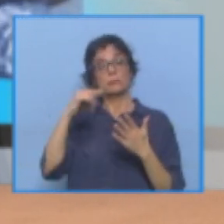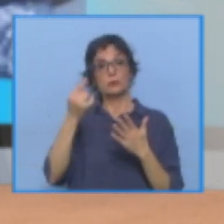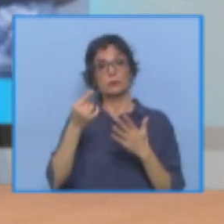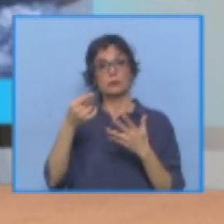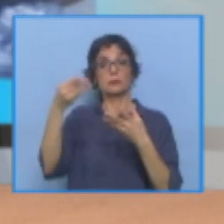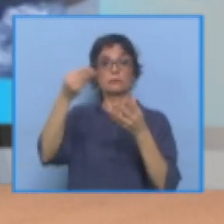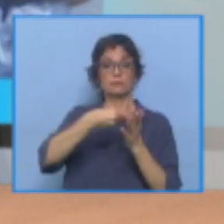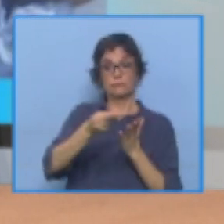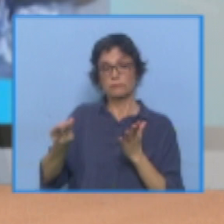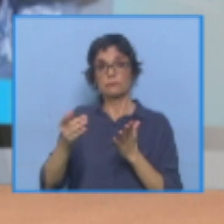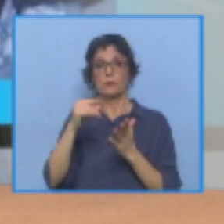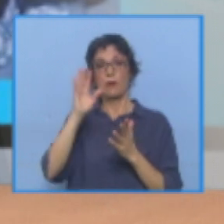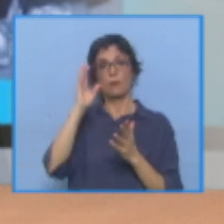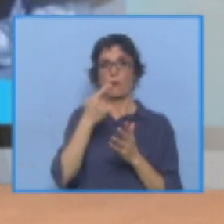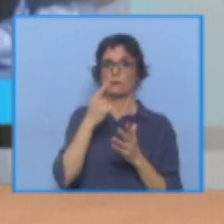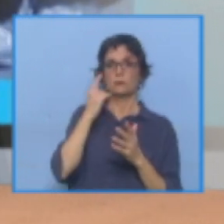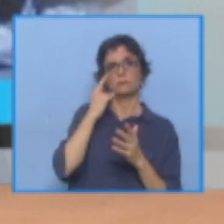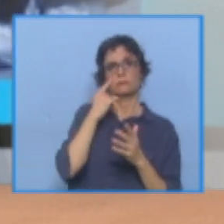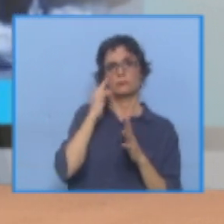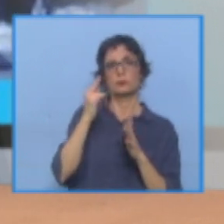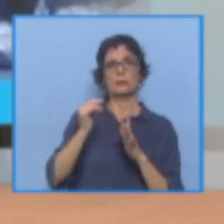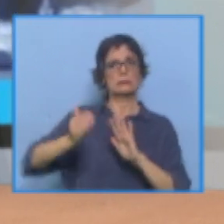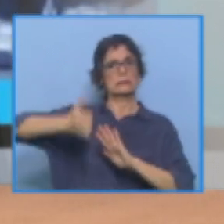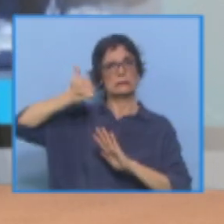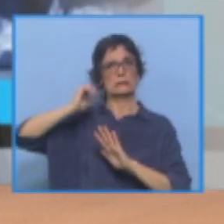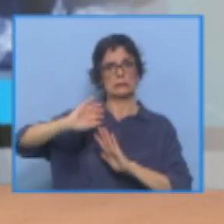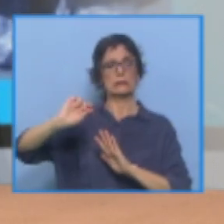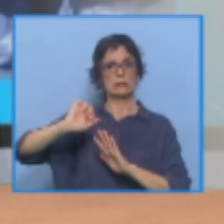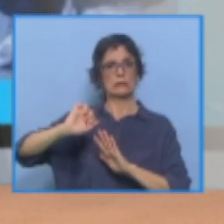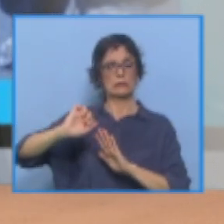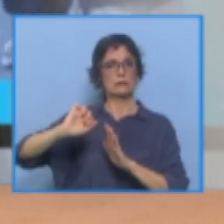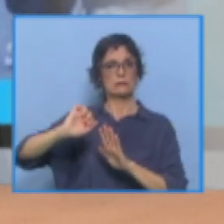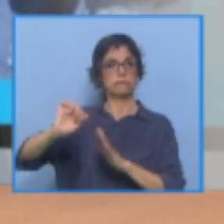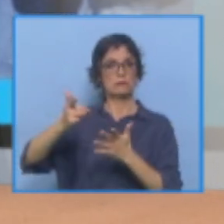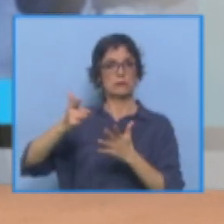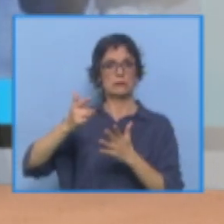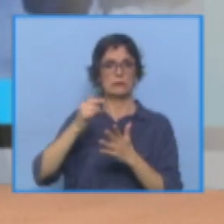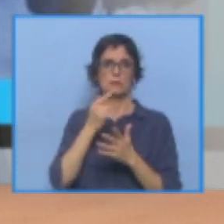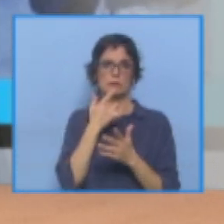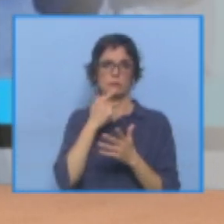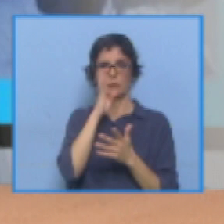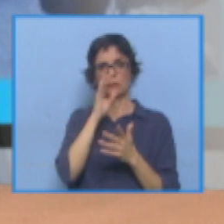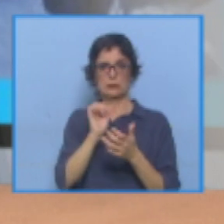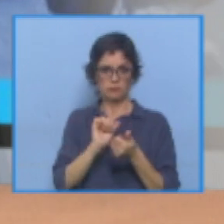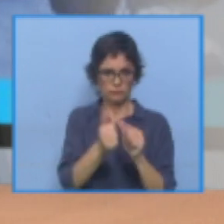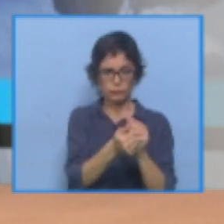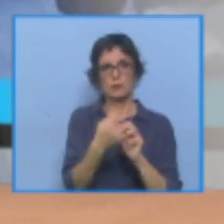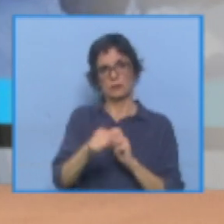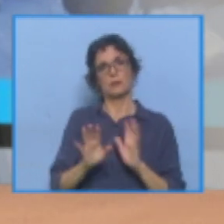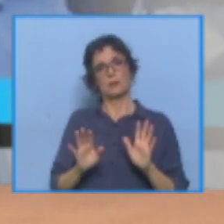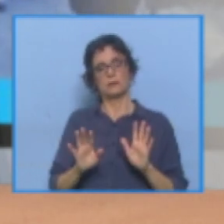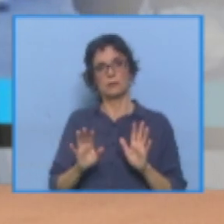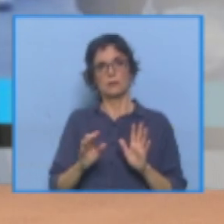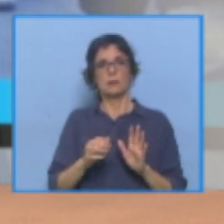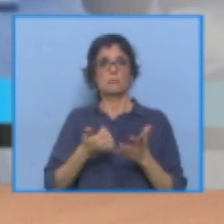e ajustando ao que tem sido a prática da Conferência Episcopal Portuguesa, sabemos se vai haver mudanças grandes ou não, embora o Cardeal Patriarca tenha dito